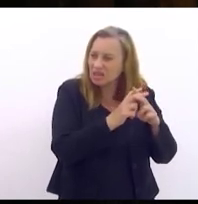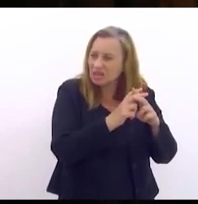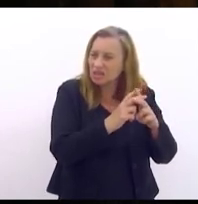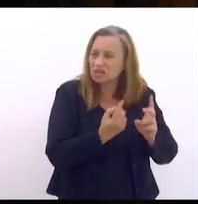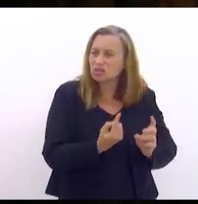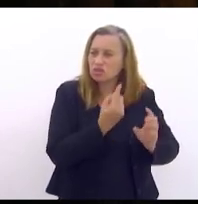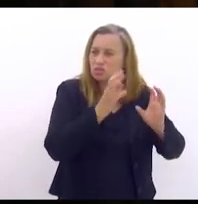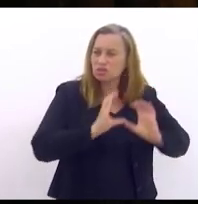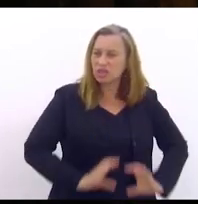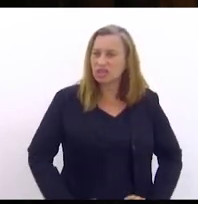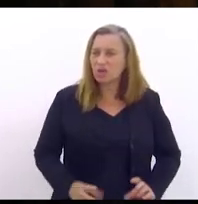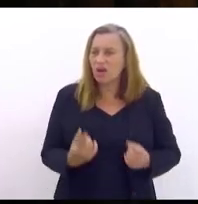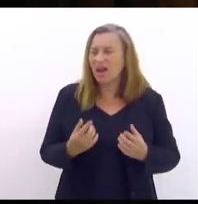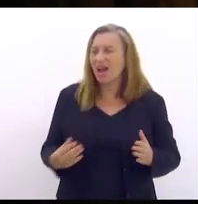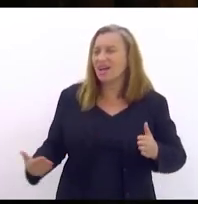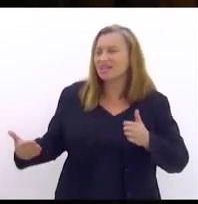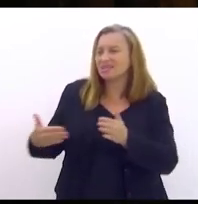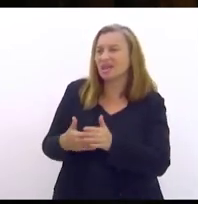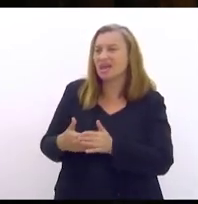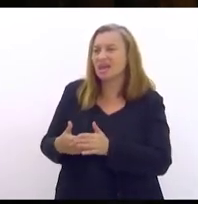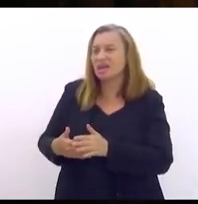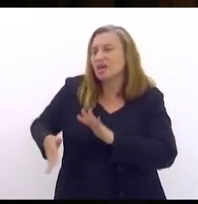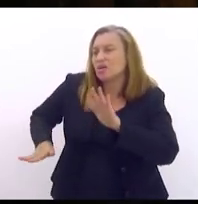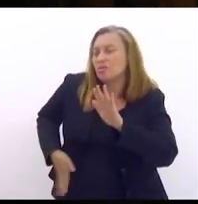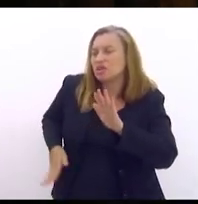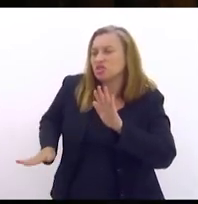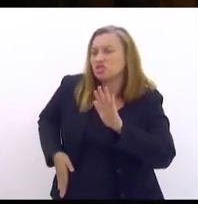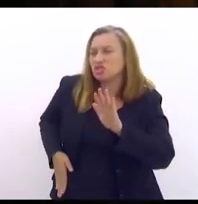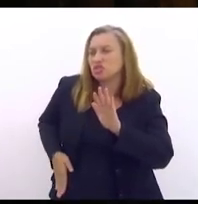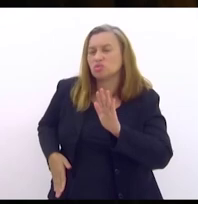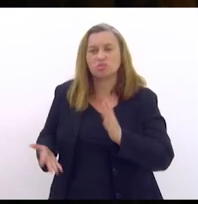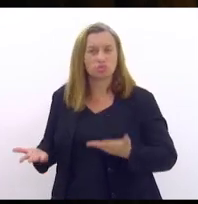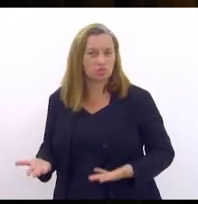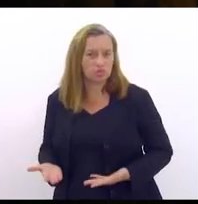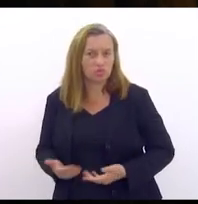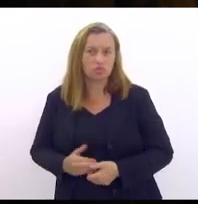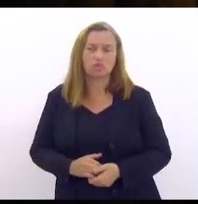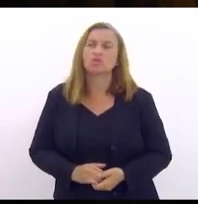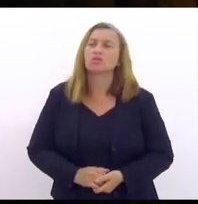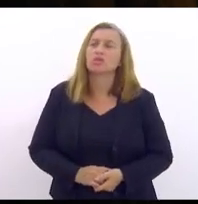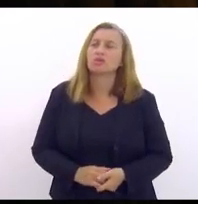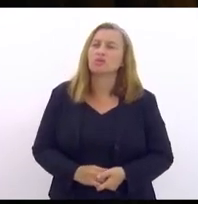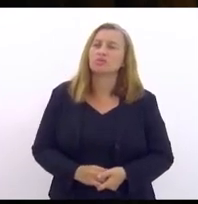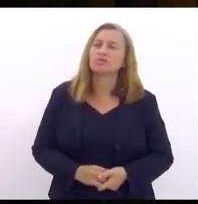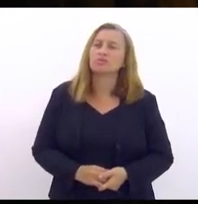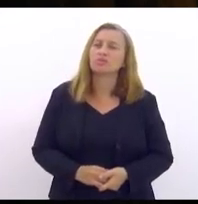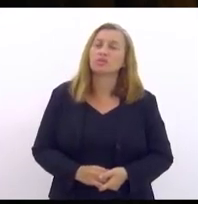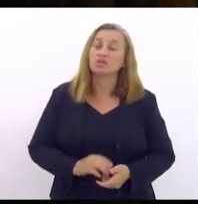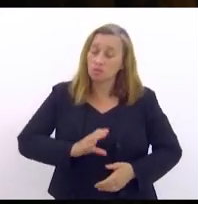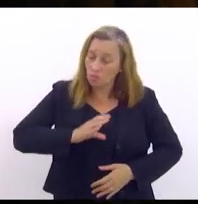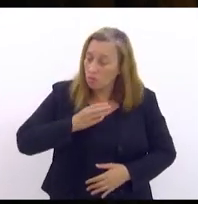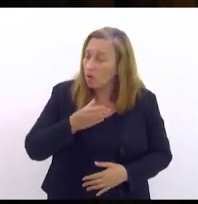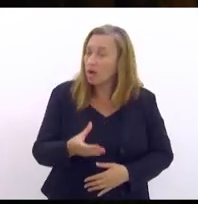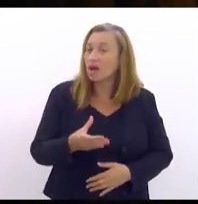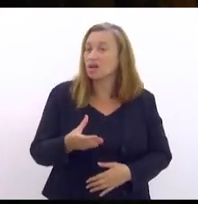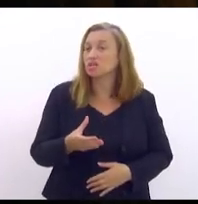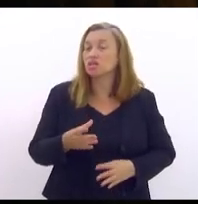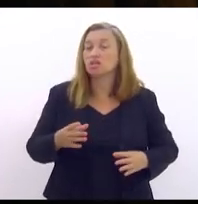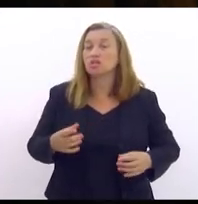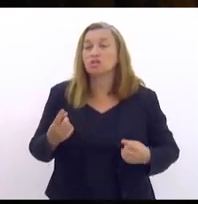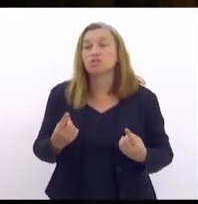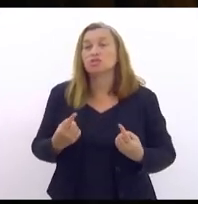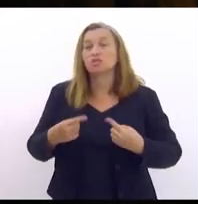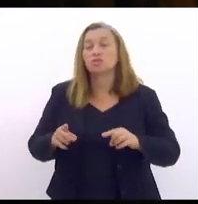do narcoterror, cabe à Polícia Militar do Estado do Rio de Janeiro, que o faz com toda a coragem, contra tudo e